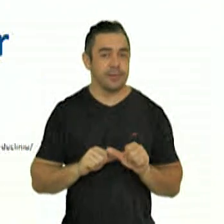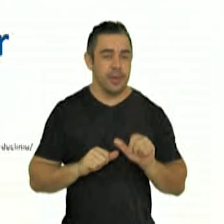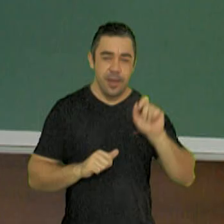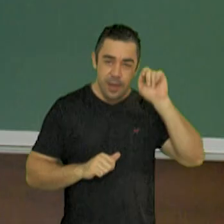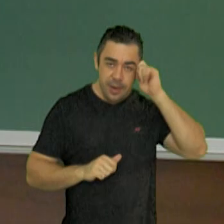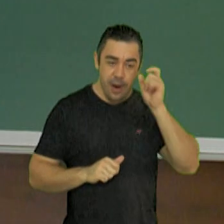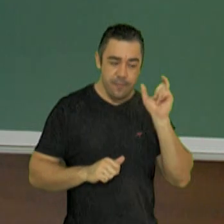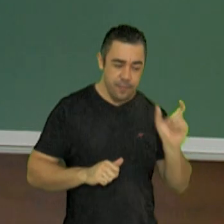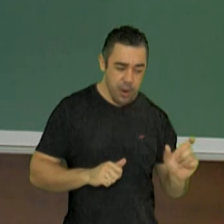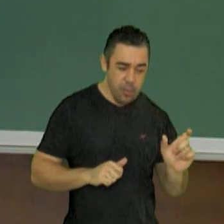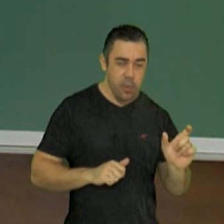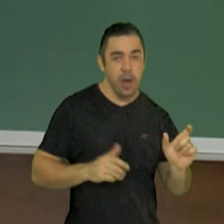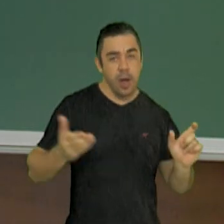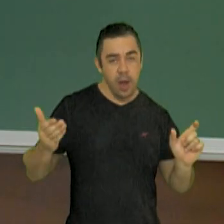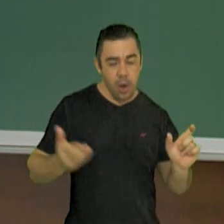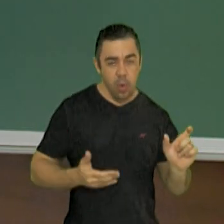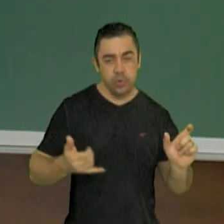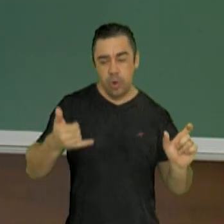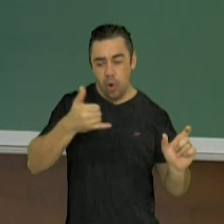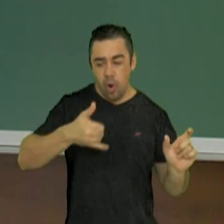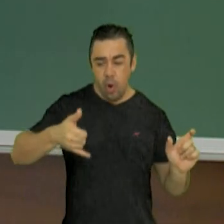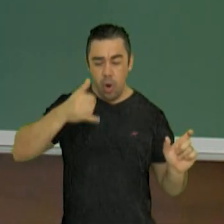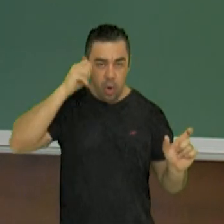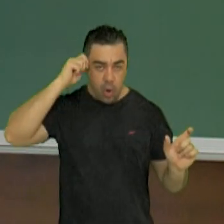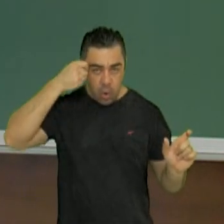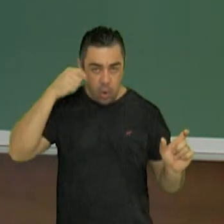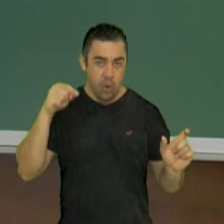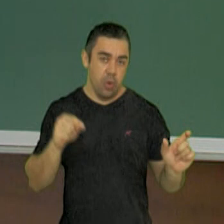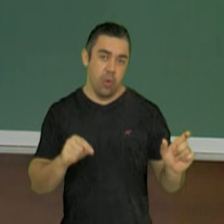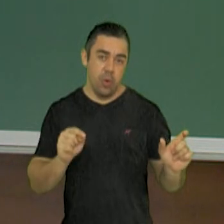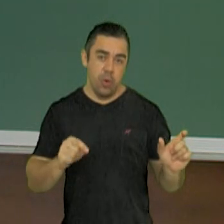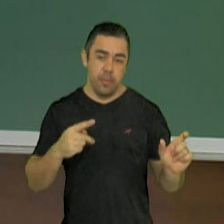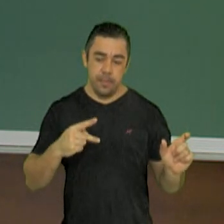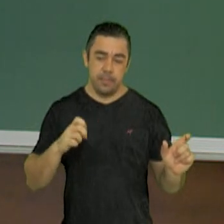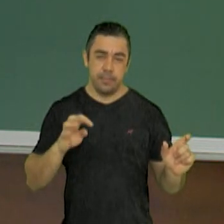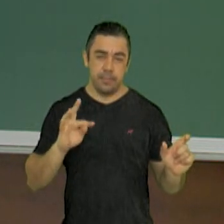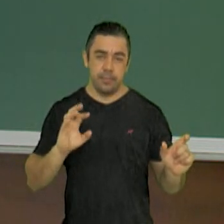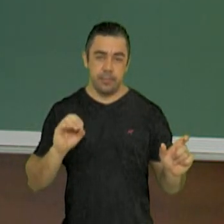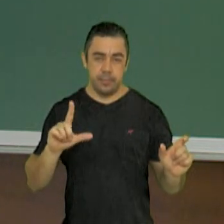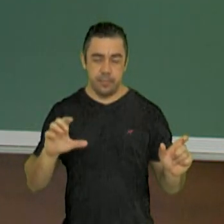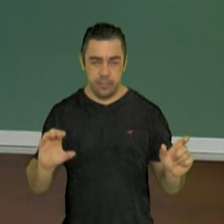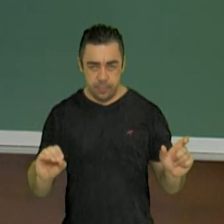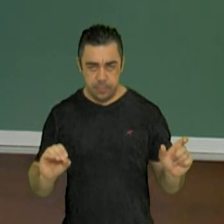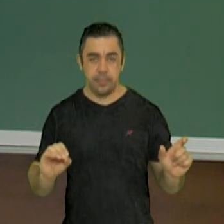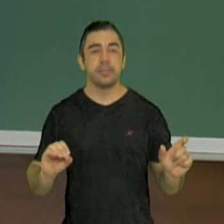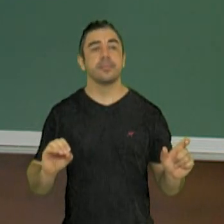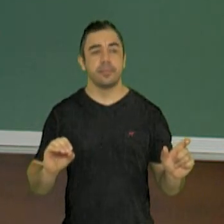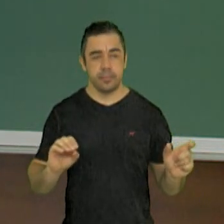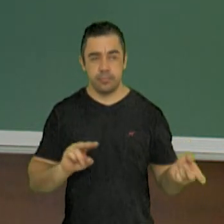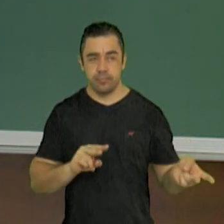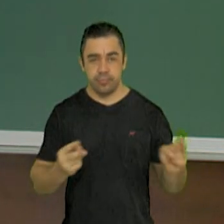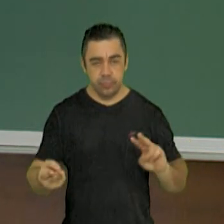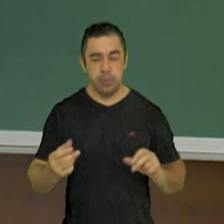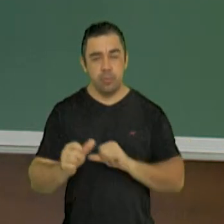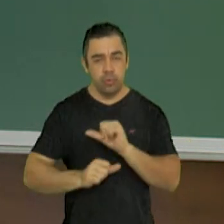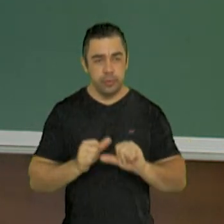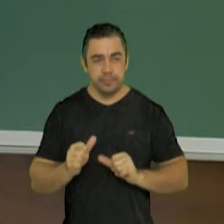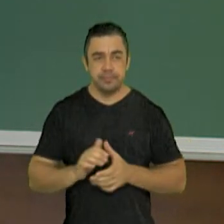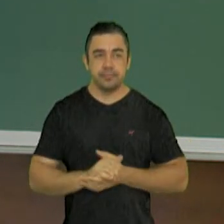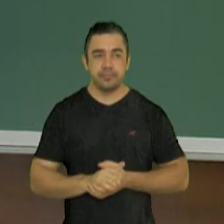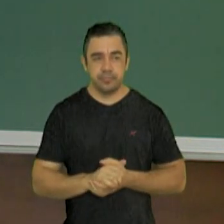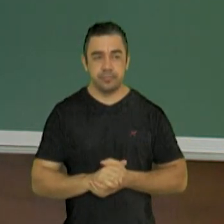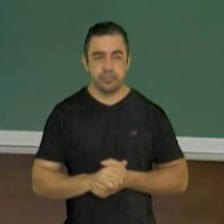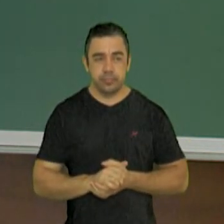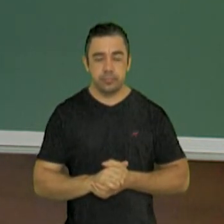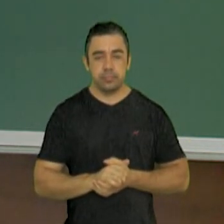para a situação que nós encontramos hoje, né? A queima dos combustíveis fósseis. Do carvão passa-se a utilização do petróleo. O